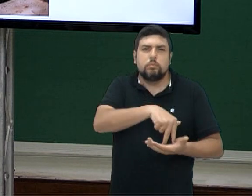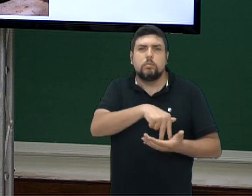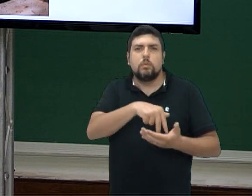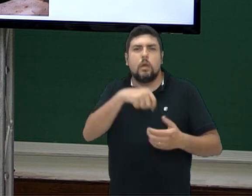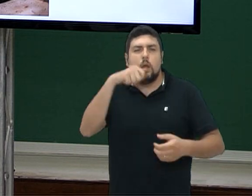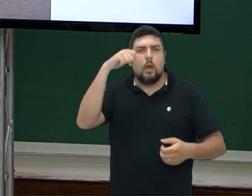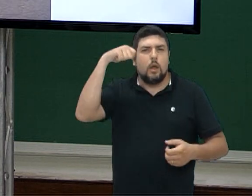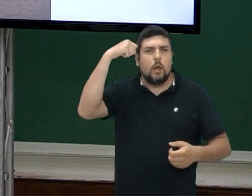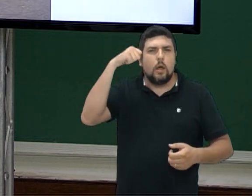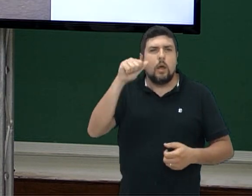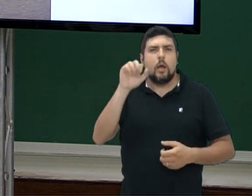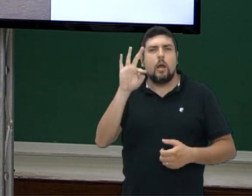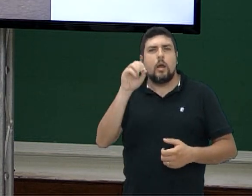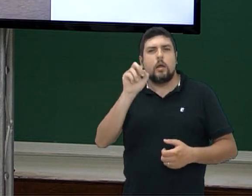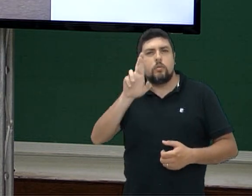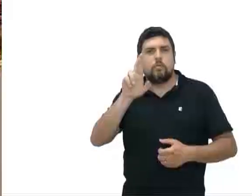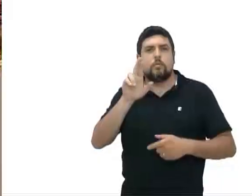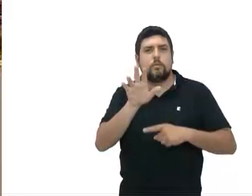da modalidade.